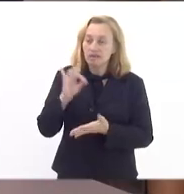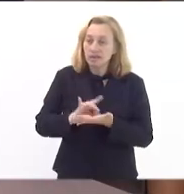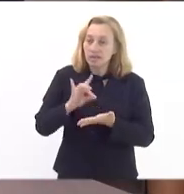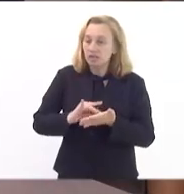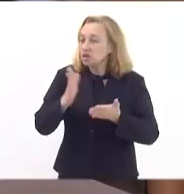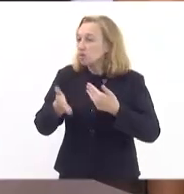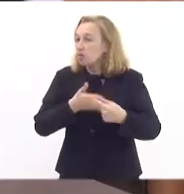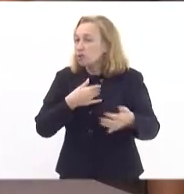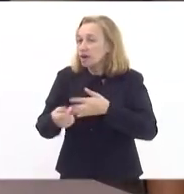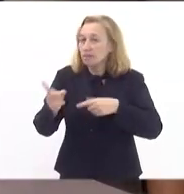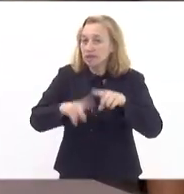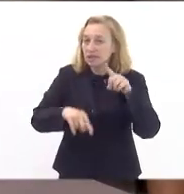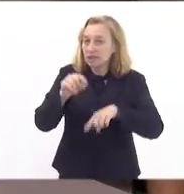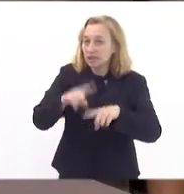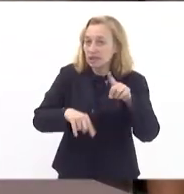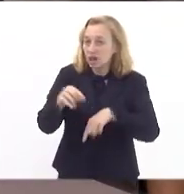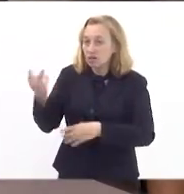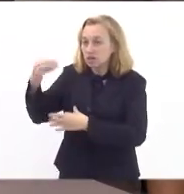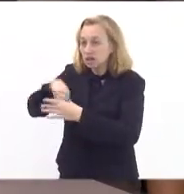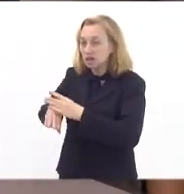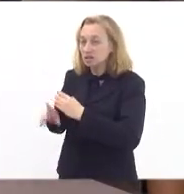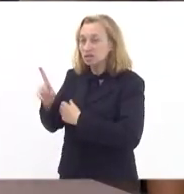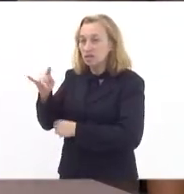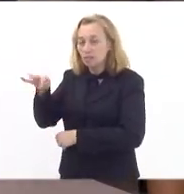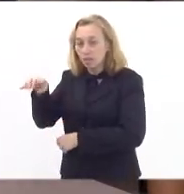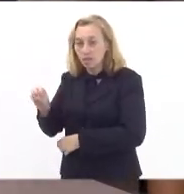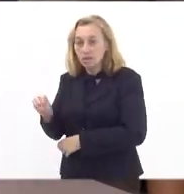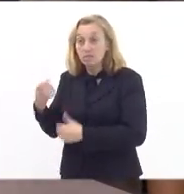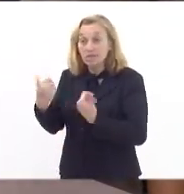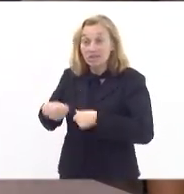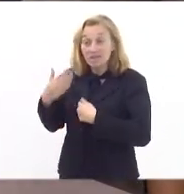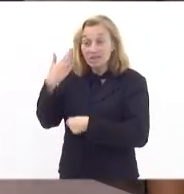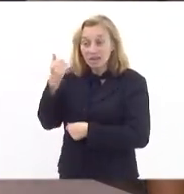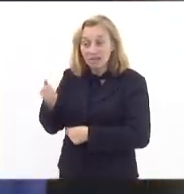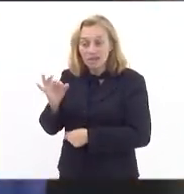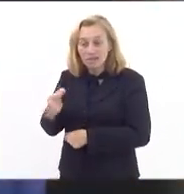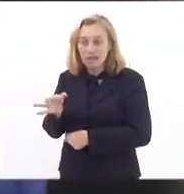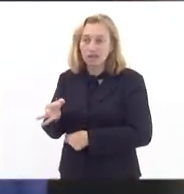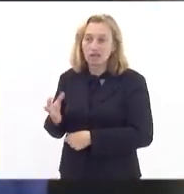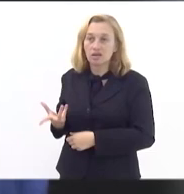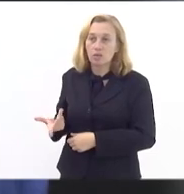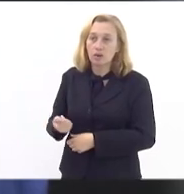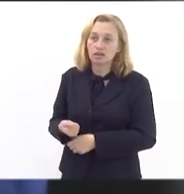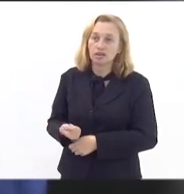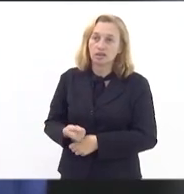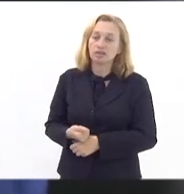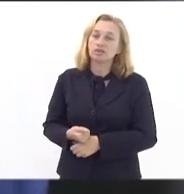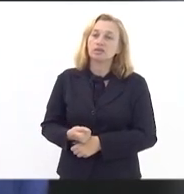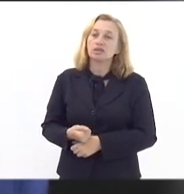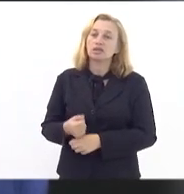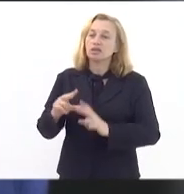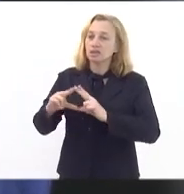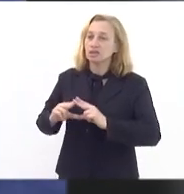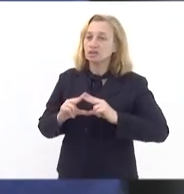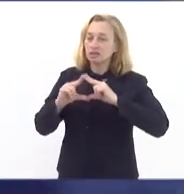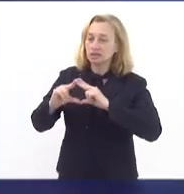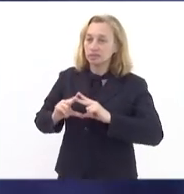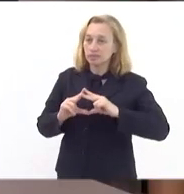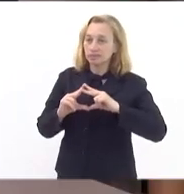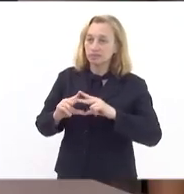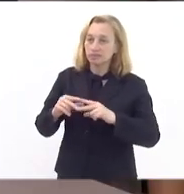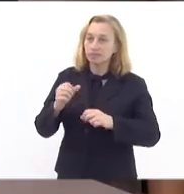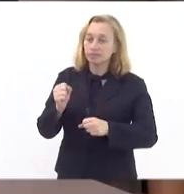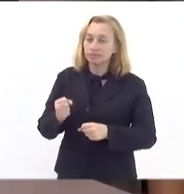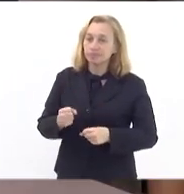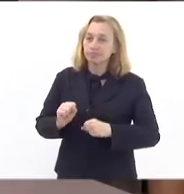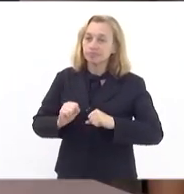material que seja dentro do depósito a gente precisa de uma medida que seja mais eficiente e o gesticuladores vem tentando é